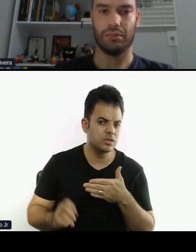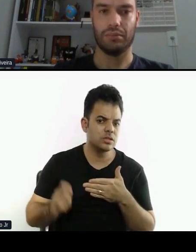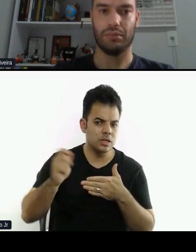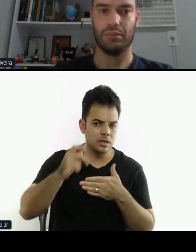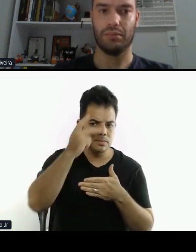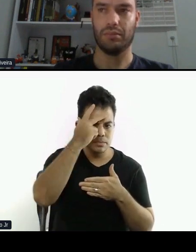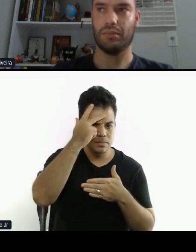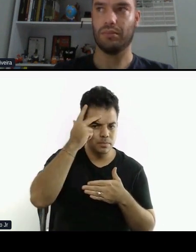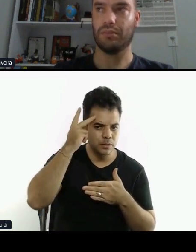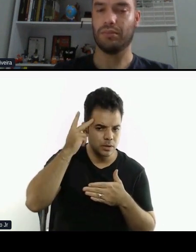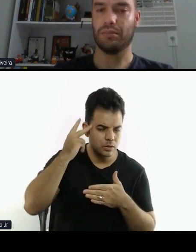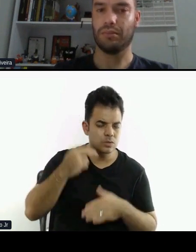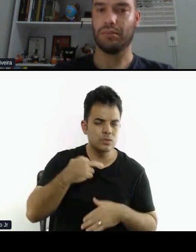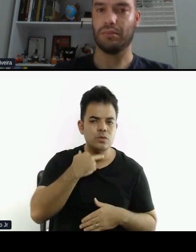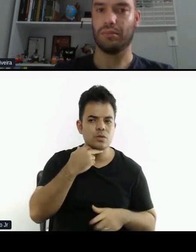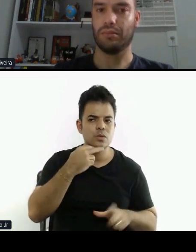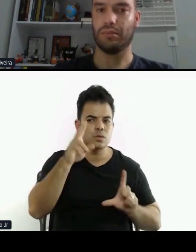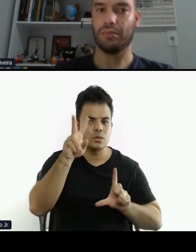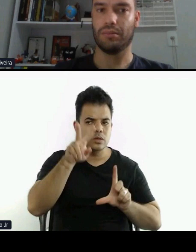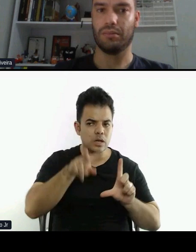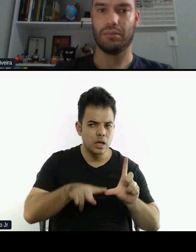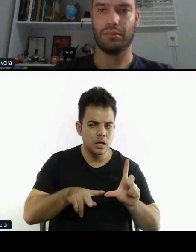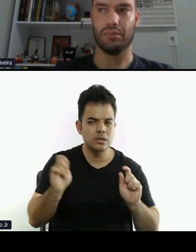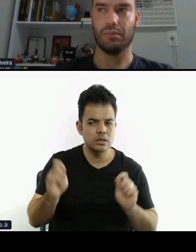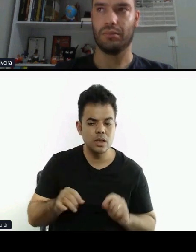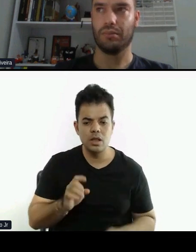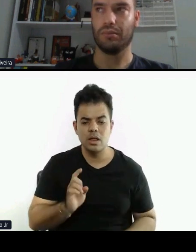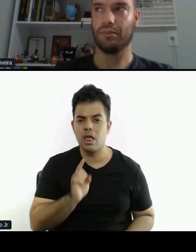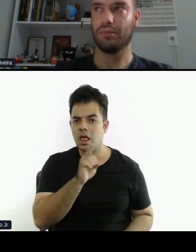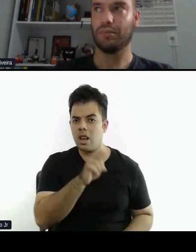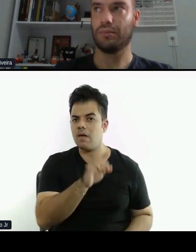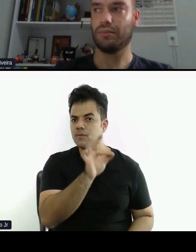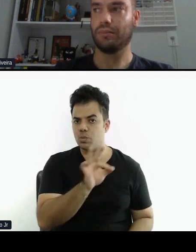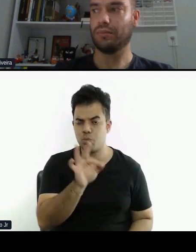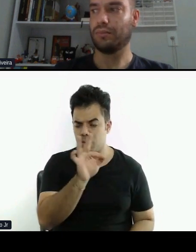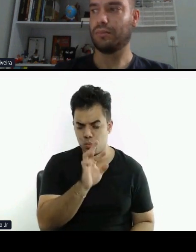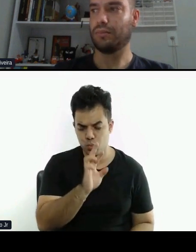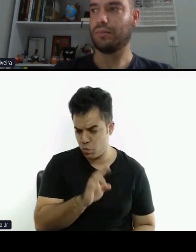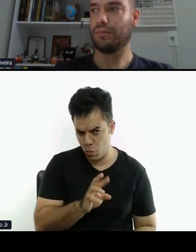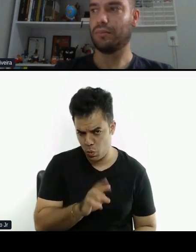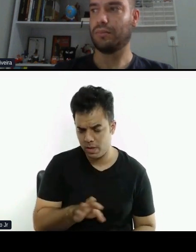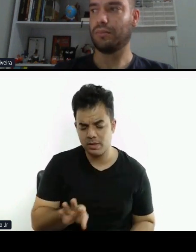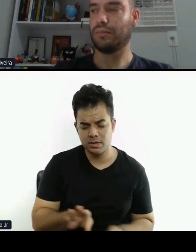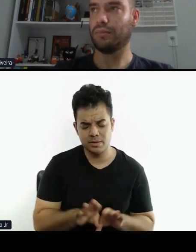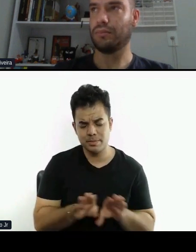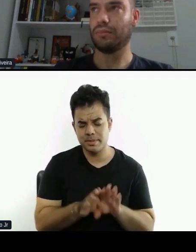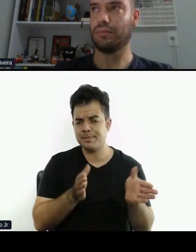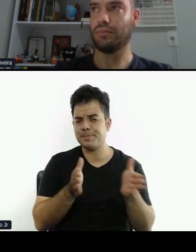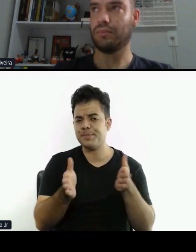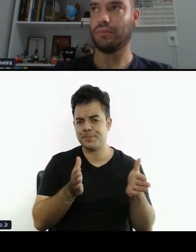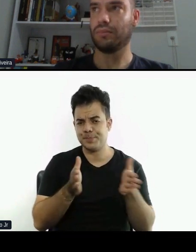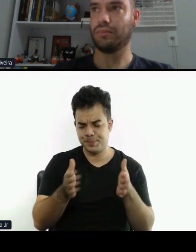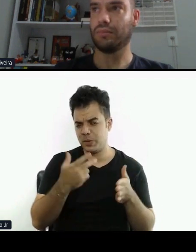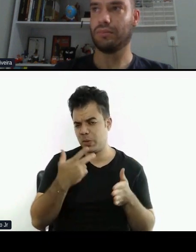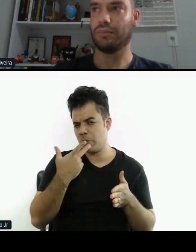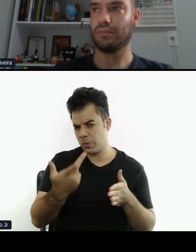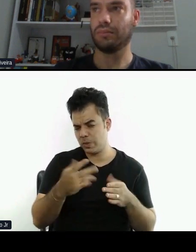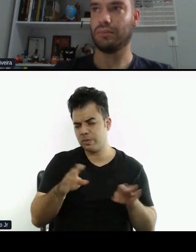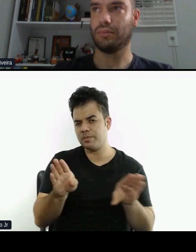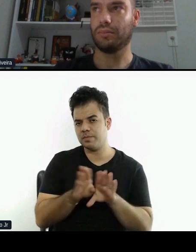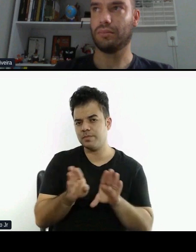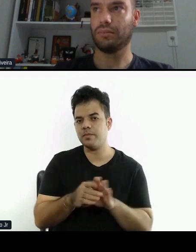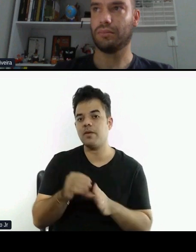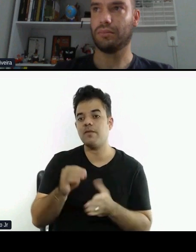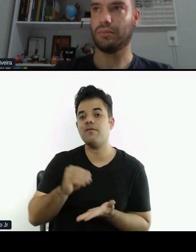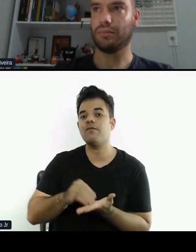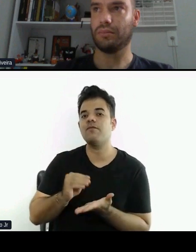leitor de tela, enfim. Eu precisei disso, não foi lá na faculdade. Aí, até nesse meio tempo, Por isso que eu falo também que um dos pontos é falta de